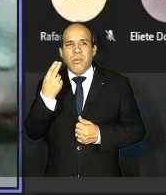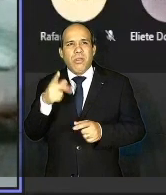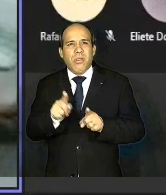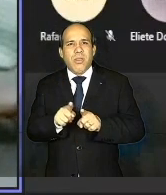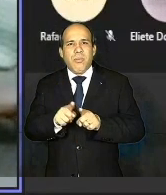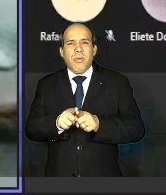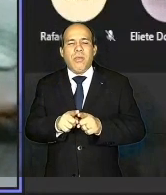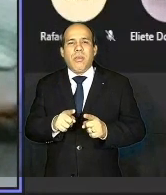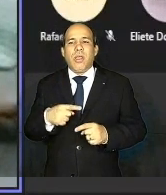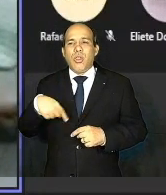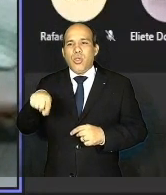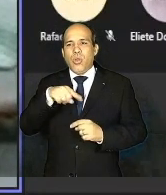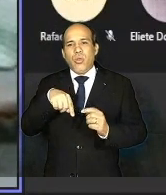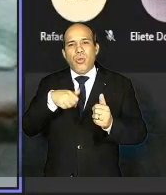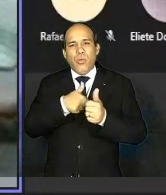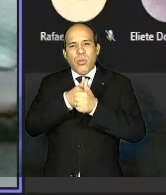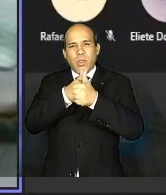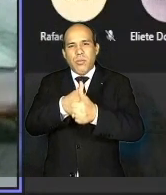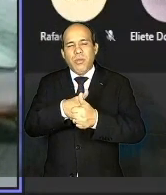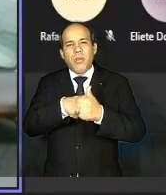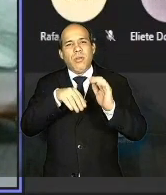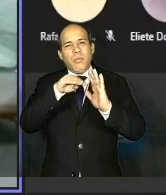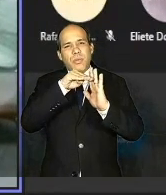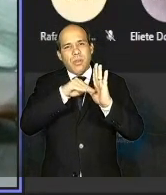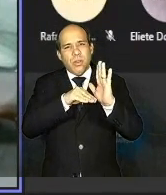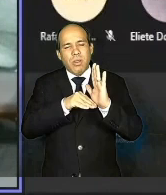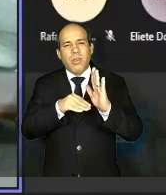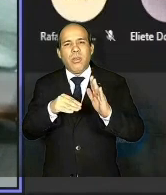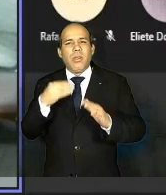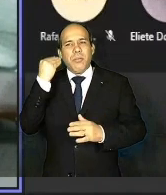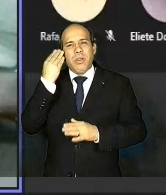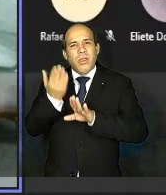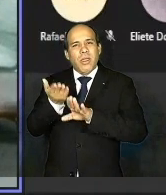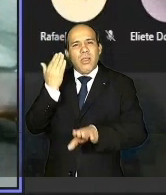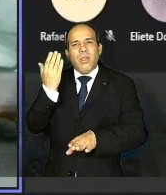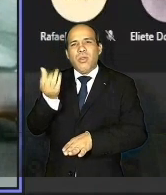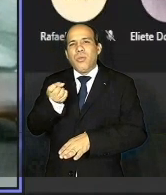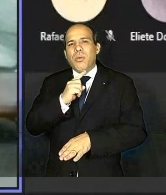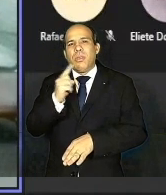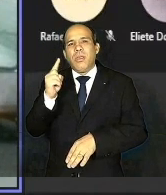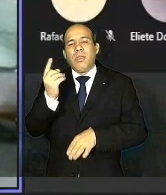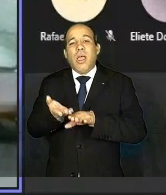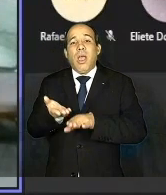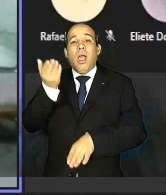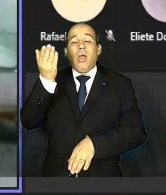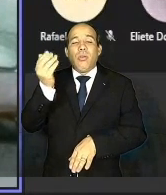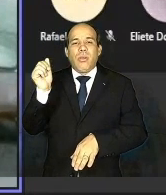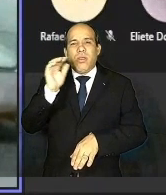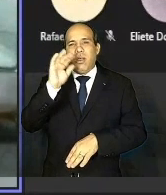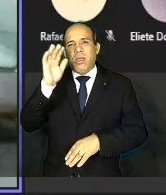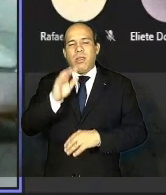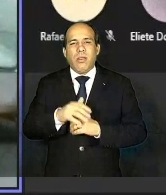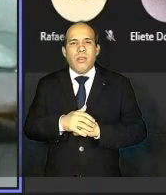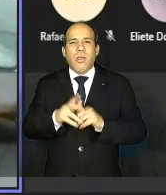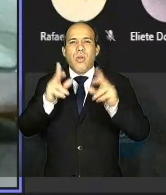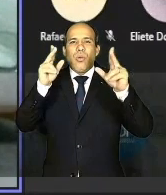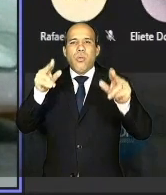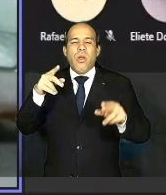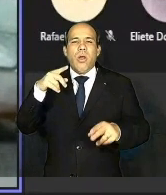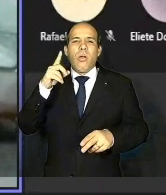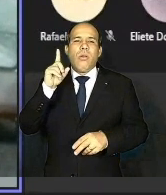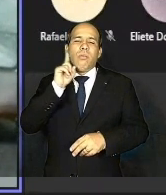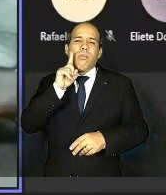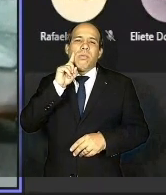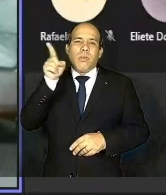mas $1 milhão, né? Mas a jurisprudência nossa, com base em parâmetros jurisprudenciais, não aceita essas